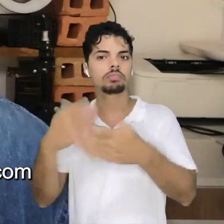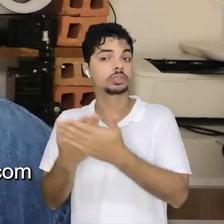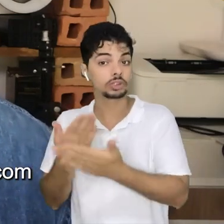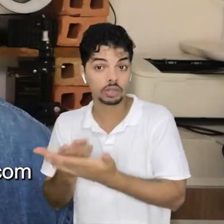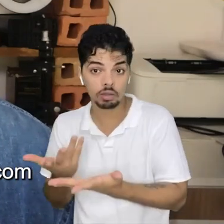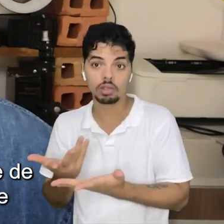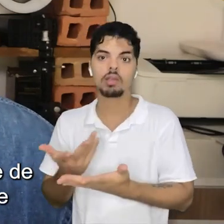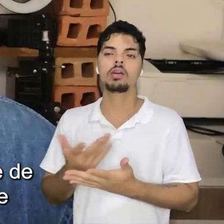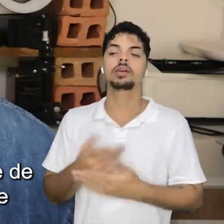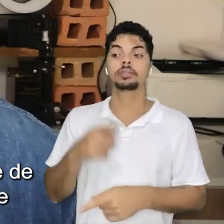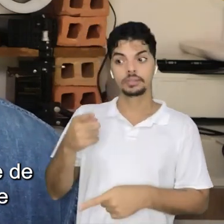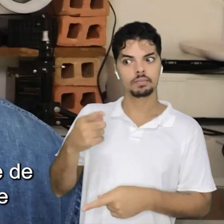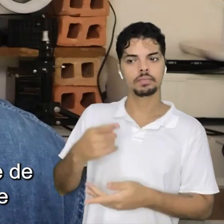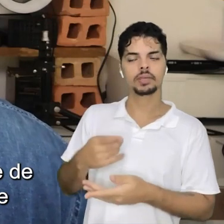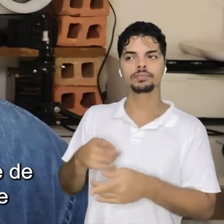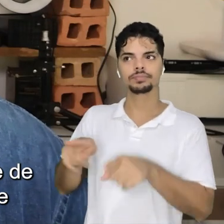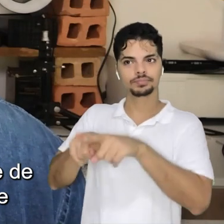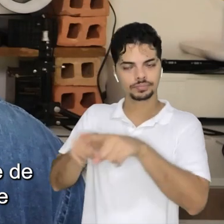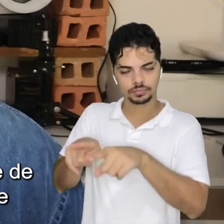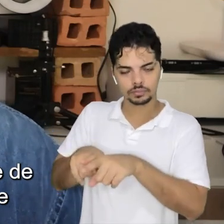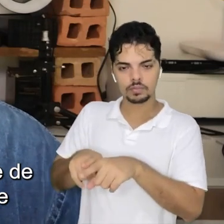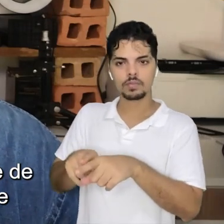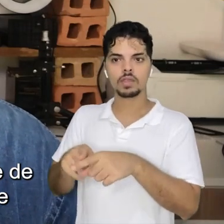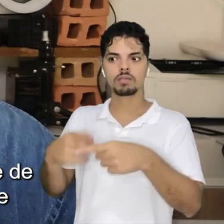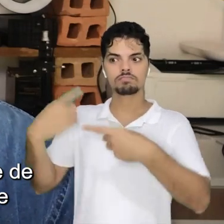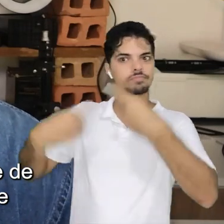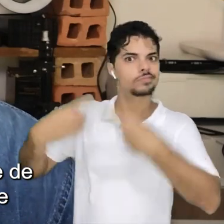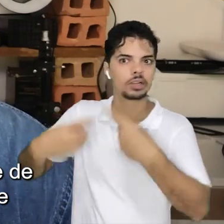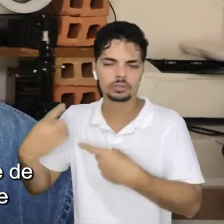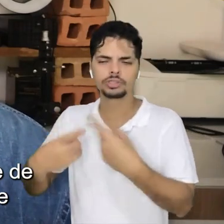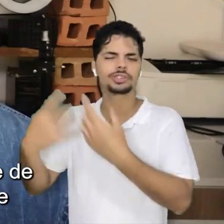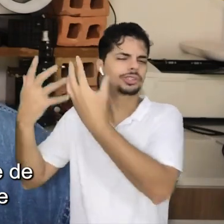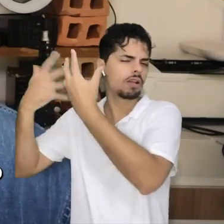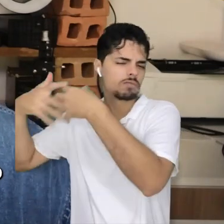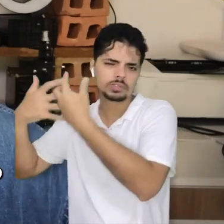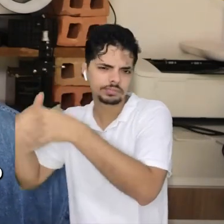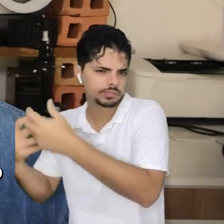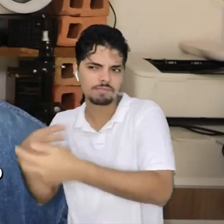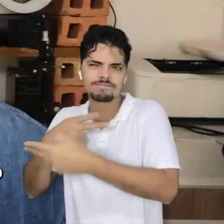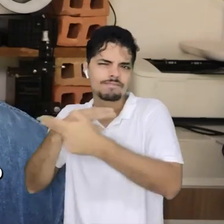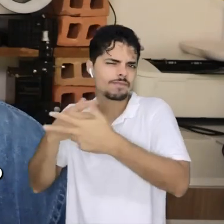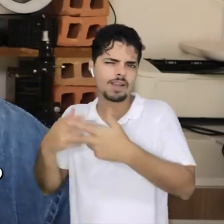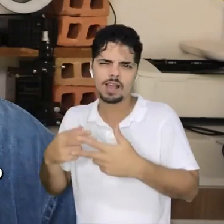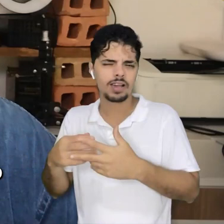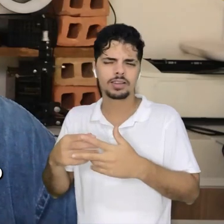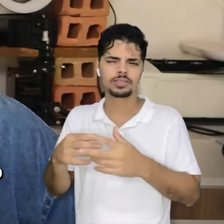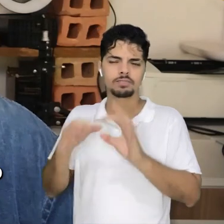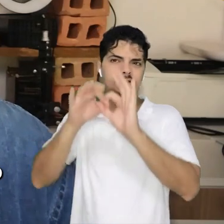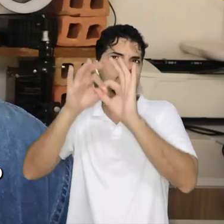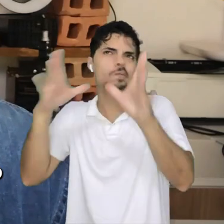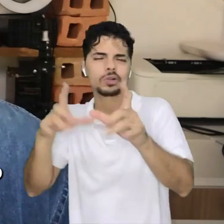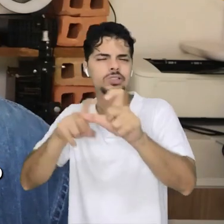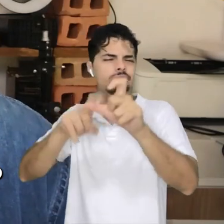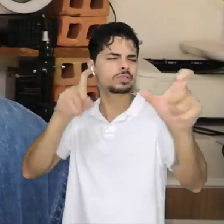e a partir dele é possível desdobrar uma série de discussões e temáticas em aulas e atividades para além do processo de